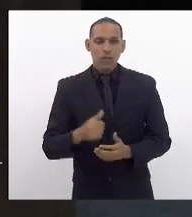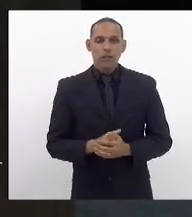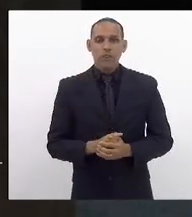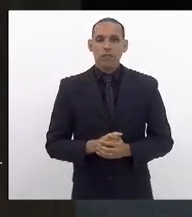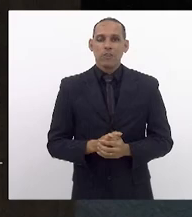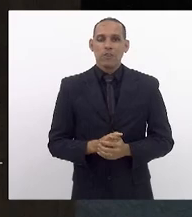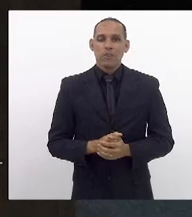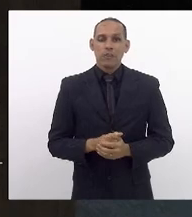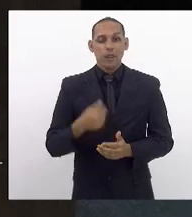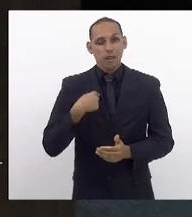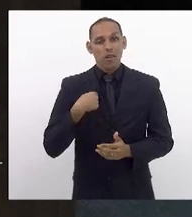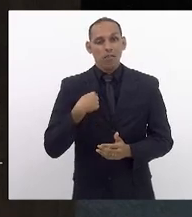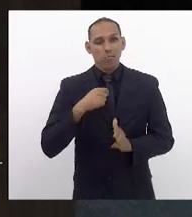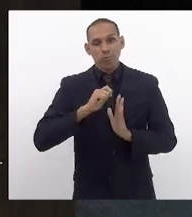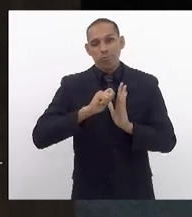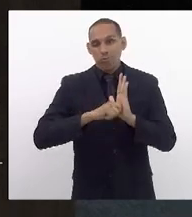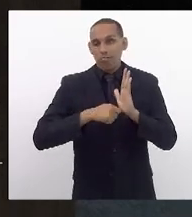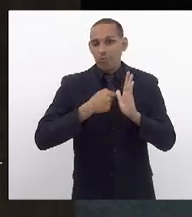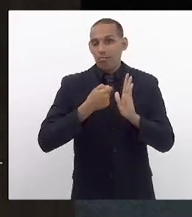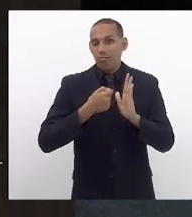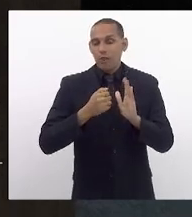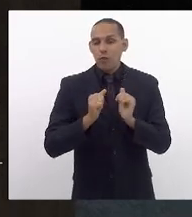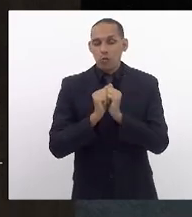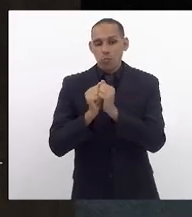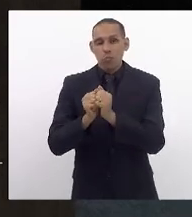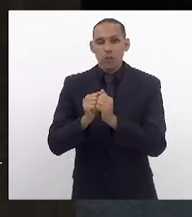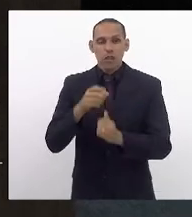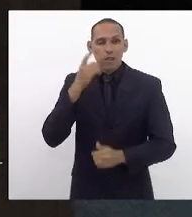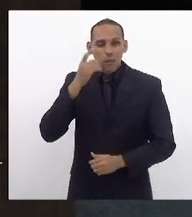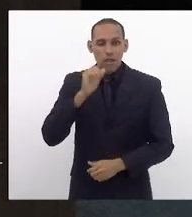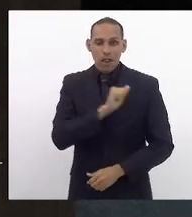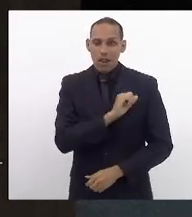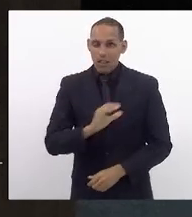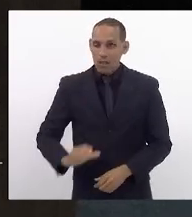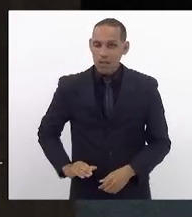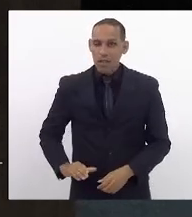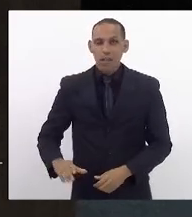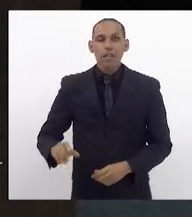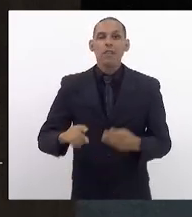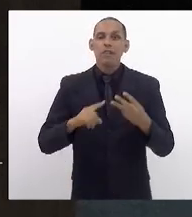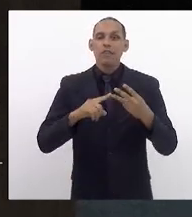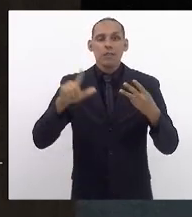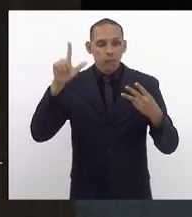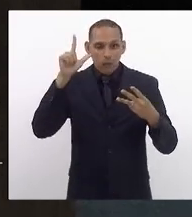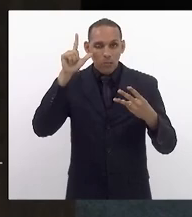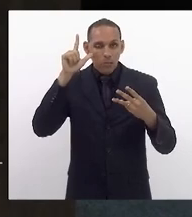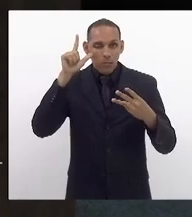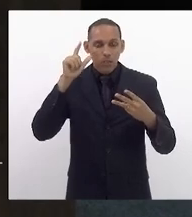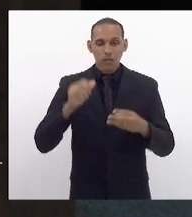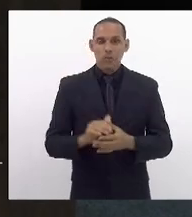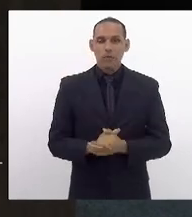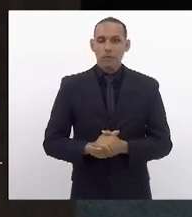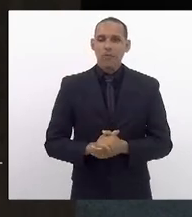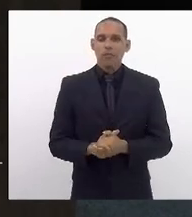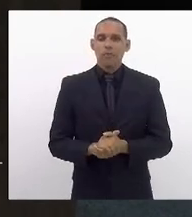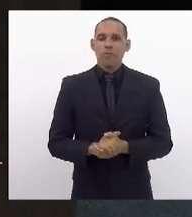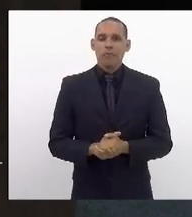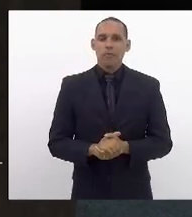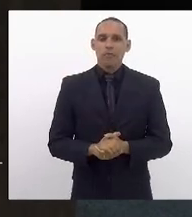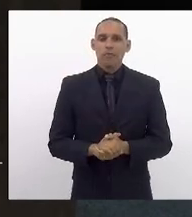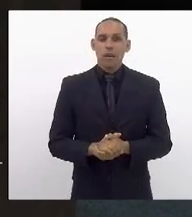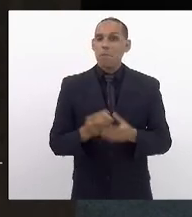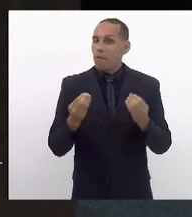que sou autor, junto com o deputado André Siciliano e a deputada Lucinha, este projeto